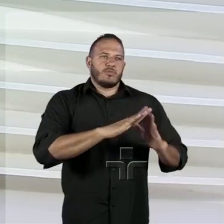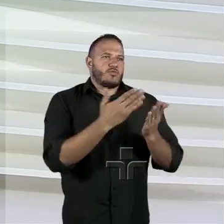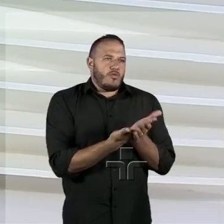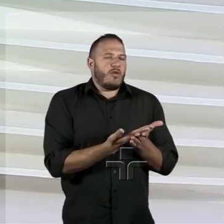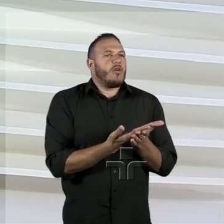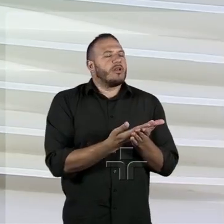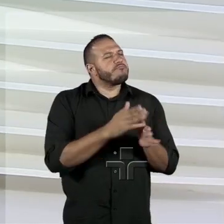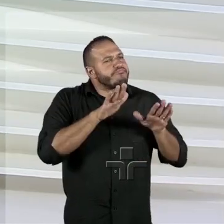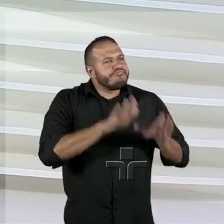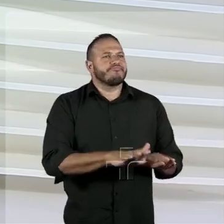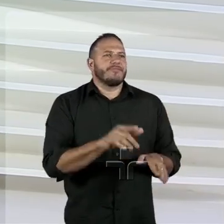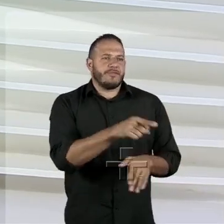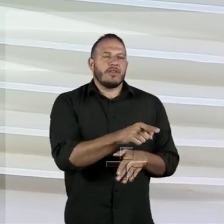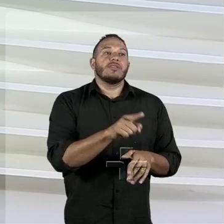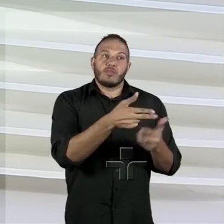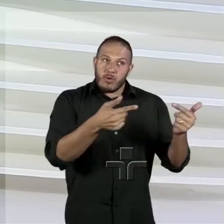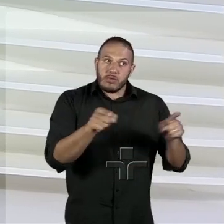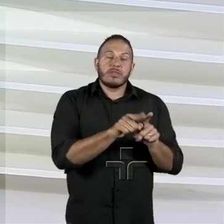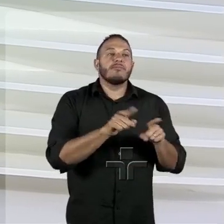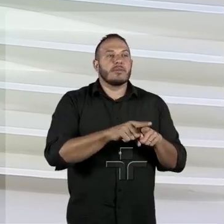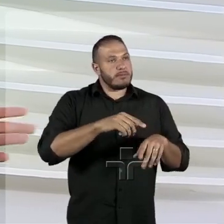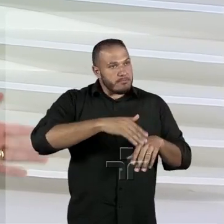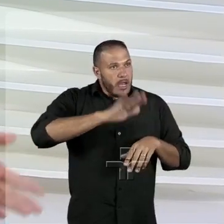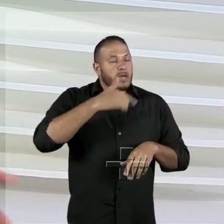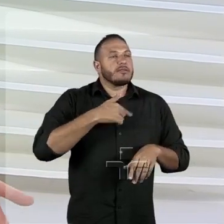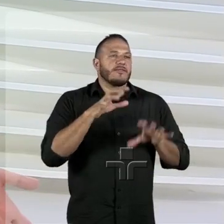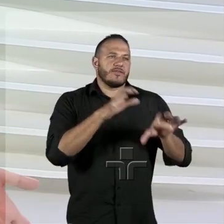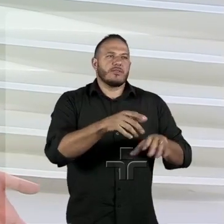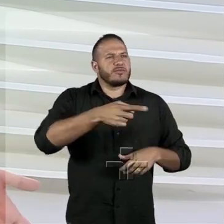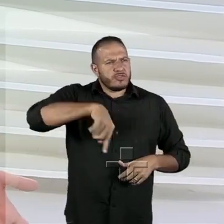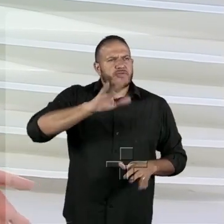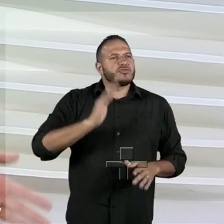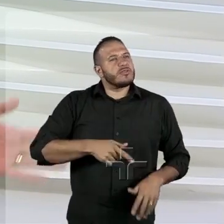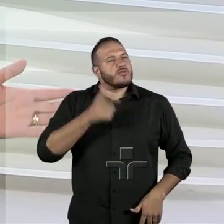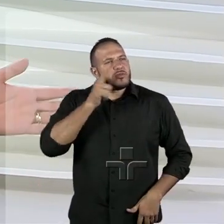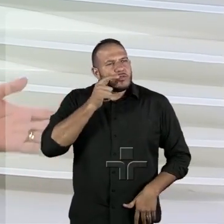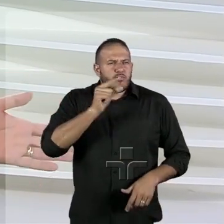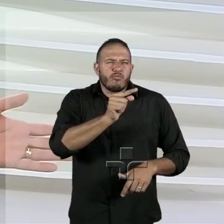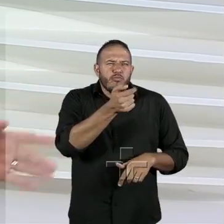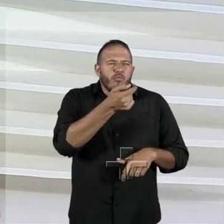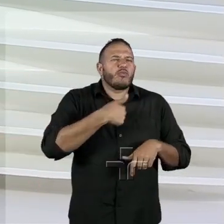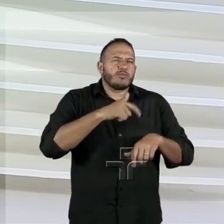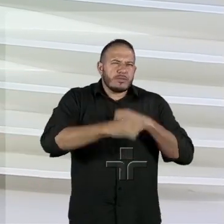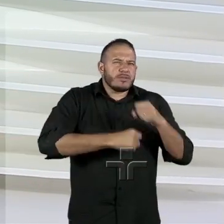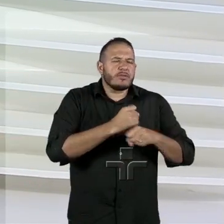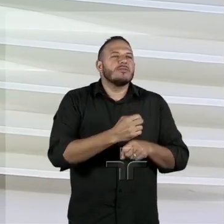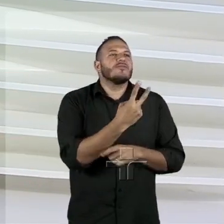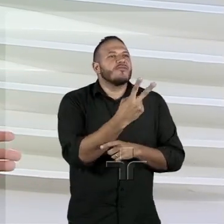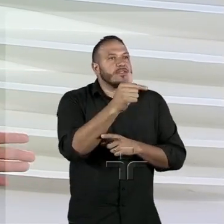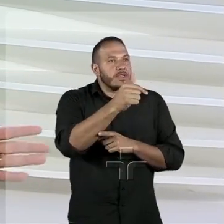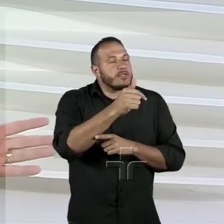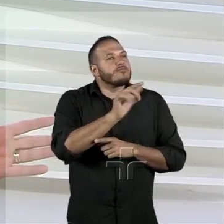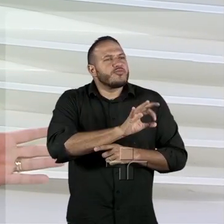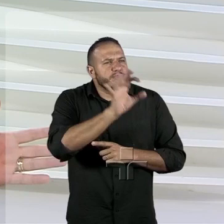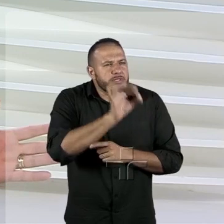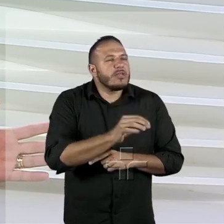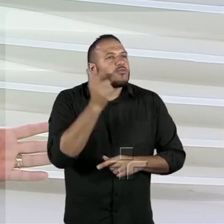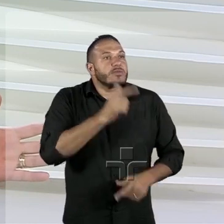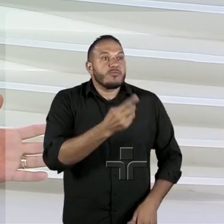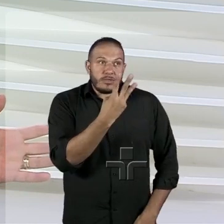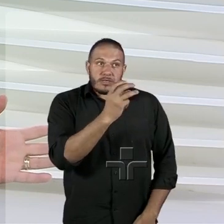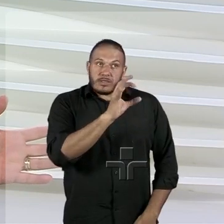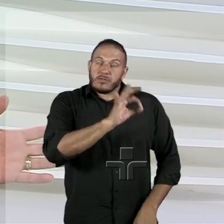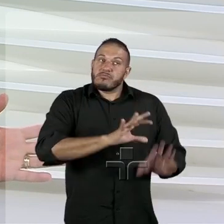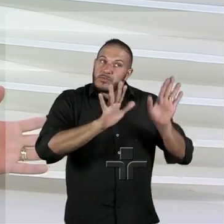nós vamos perseguir muito, aumentar esse fator. A gente já aumentou um pouquinho esse ano, tínhamos 27%, chegamos a 30%, mas quem sabe